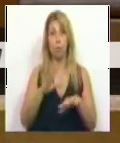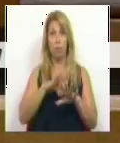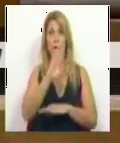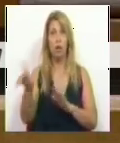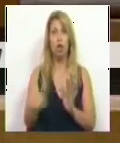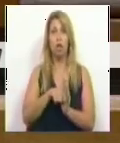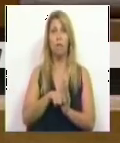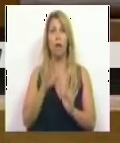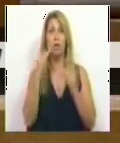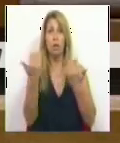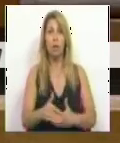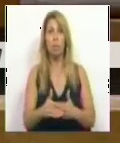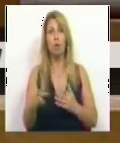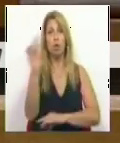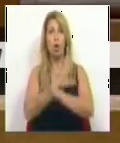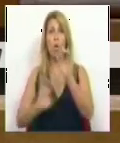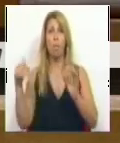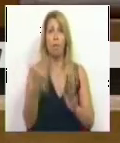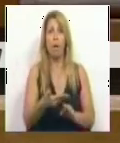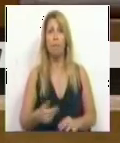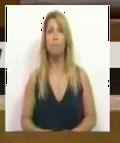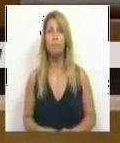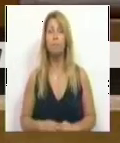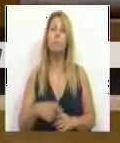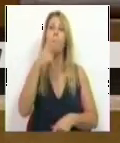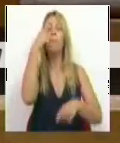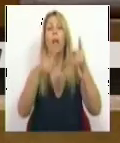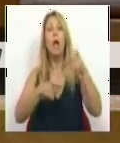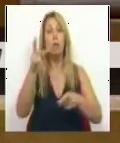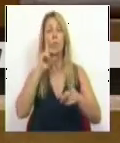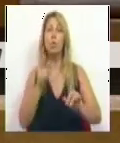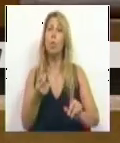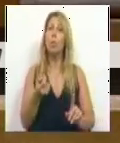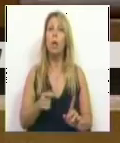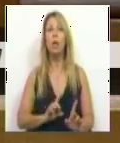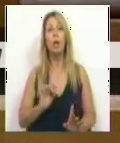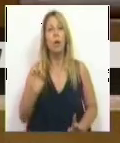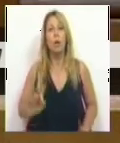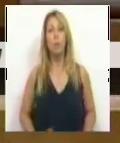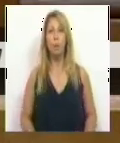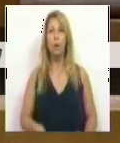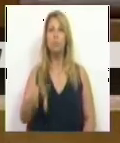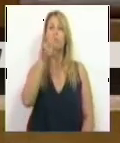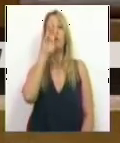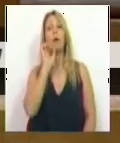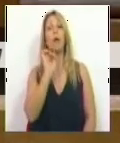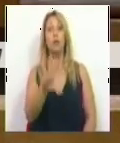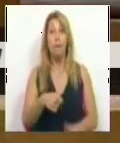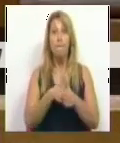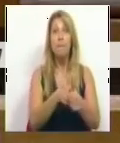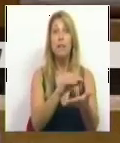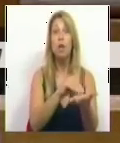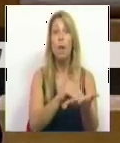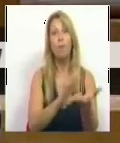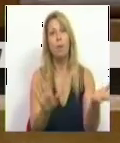chantagem e das restrições europeias. As pessoas ganham alguma folga, respiram, a perseguição à pobreza foi